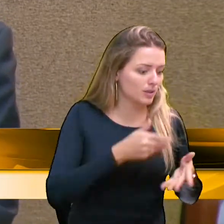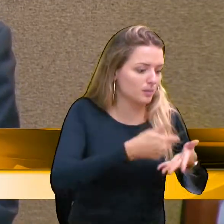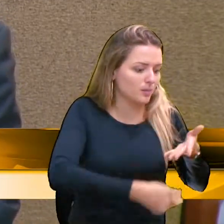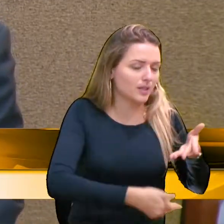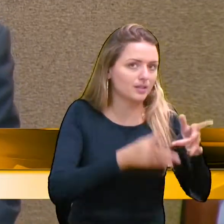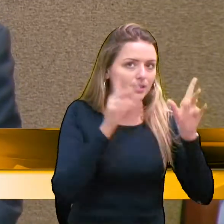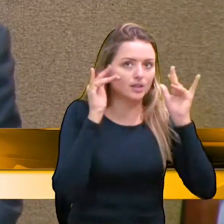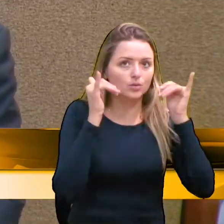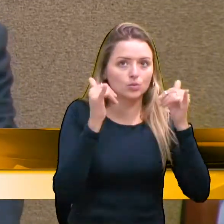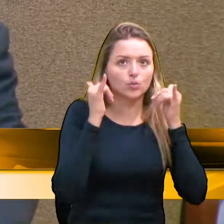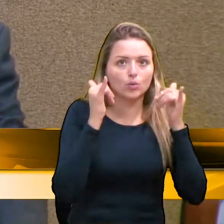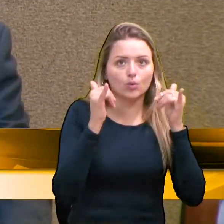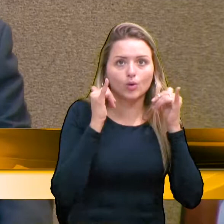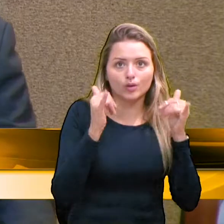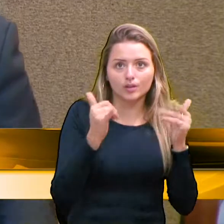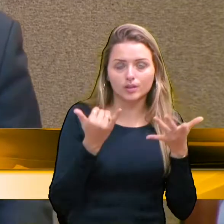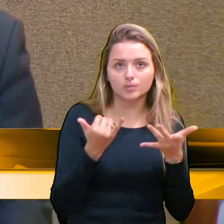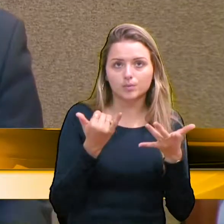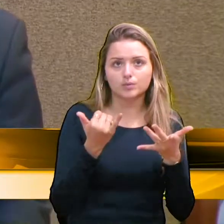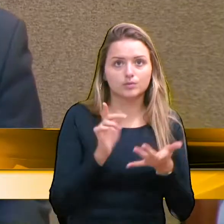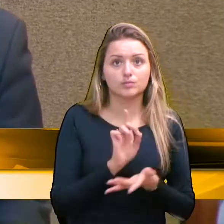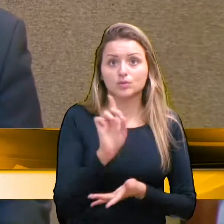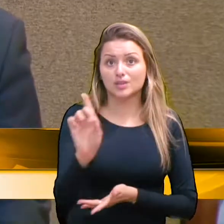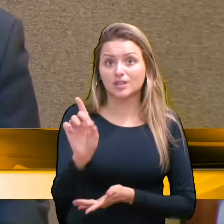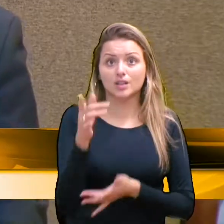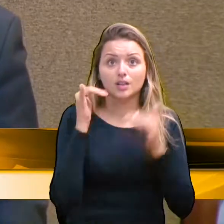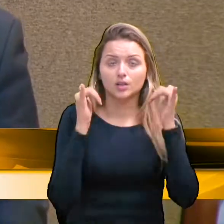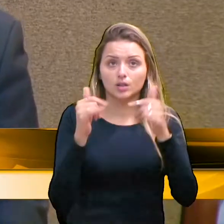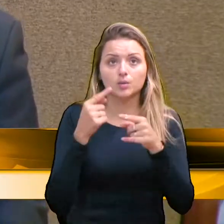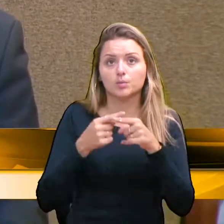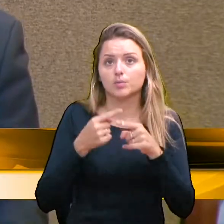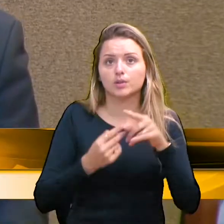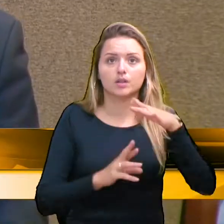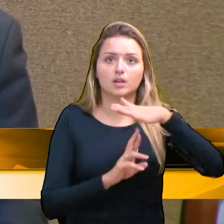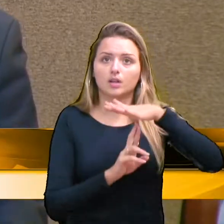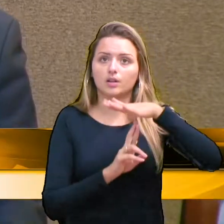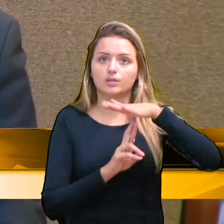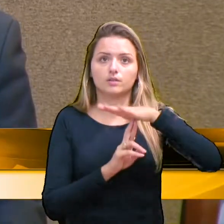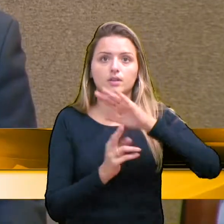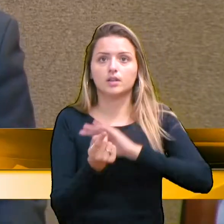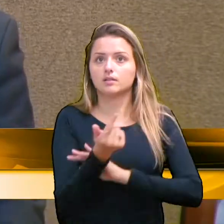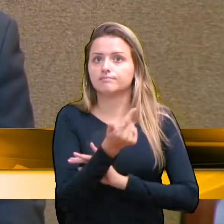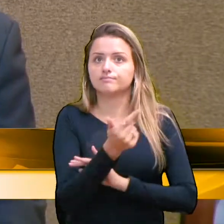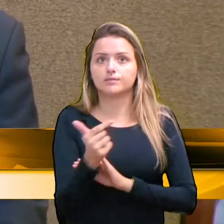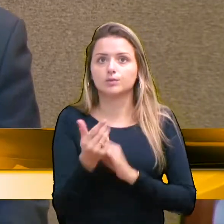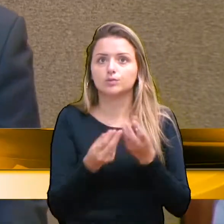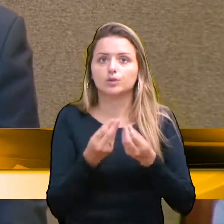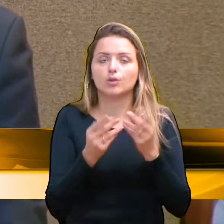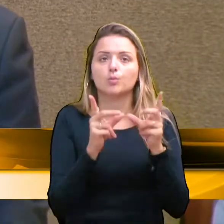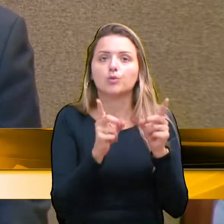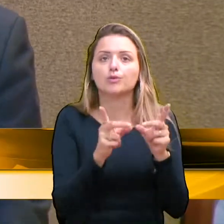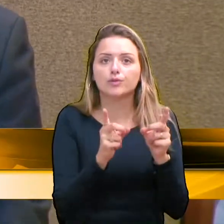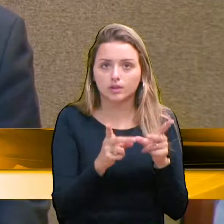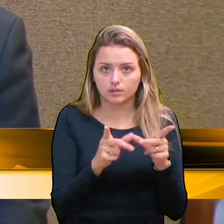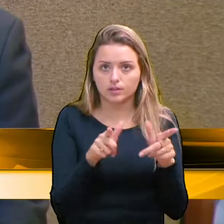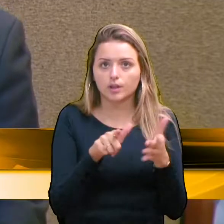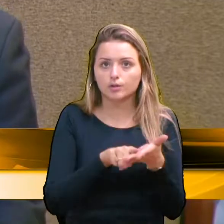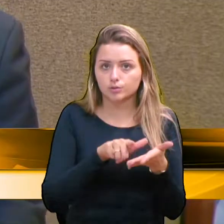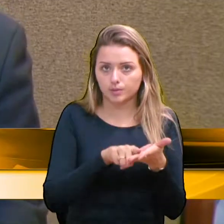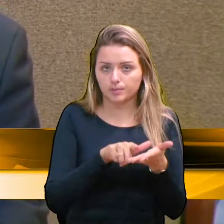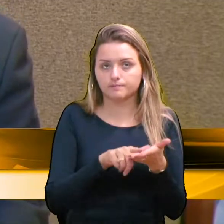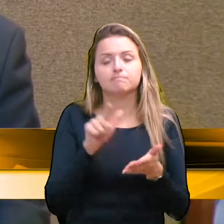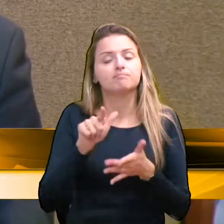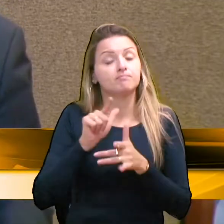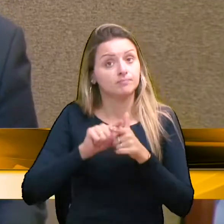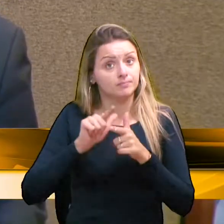o direito de irem no ônibus. Por quê? Porque a rodoviária não conseguia fazer a venda. Então é um problema